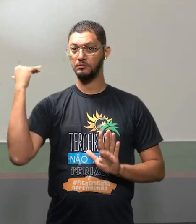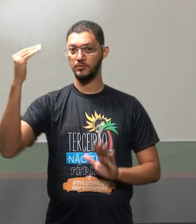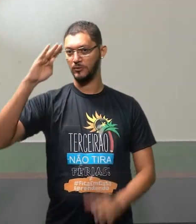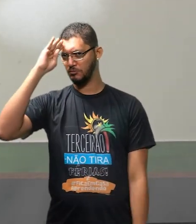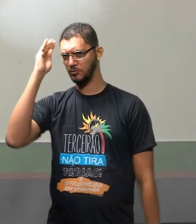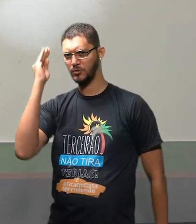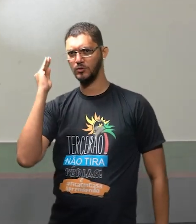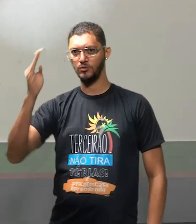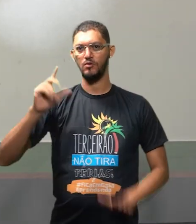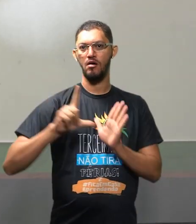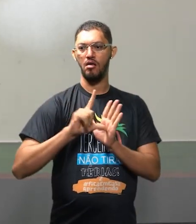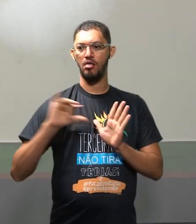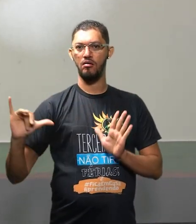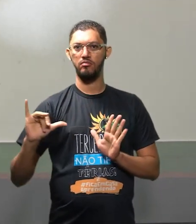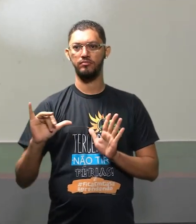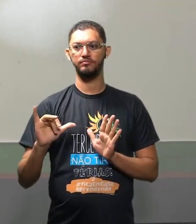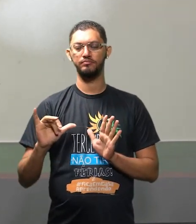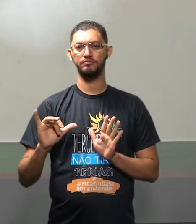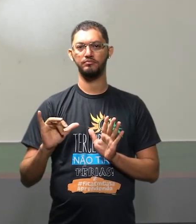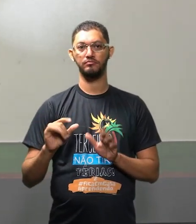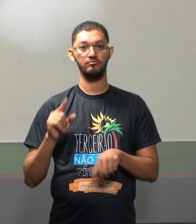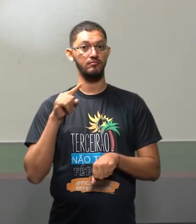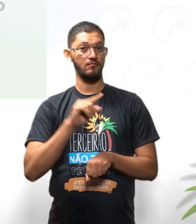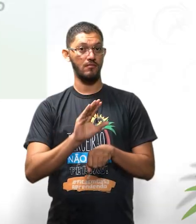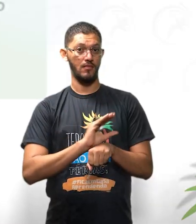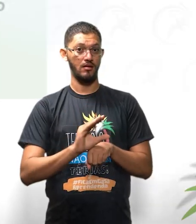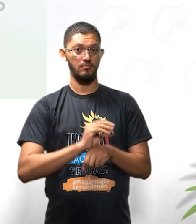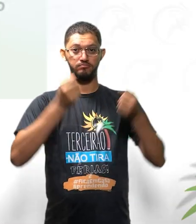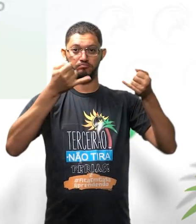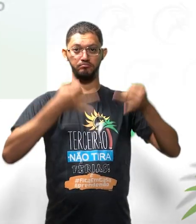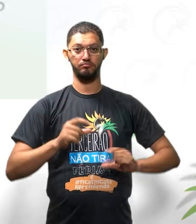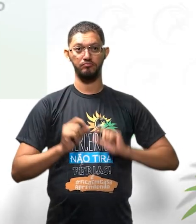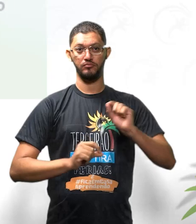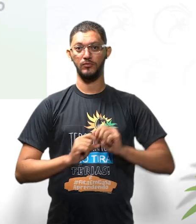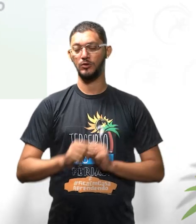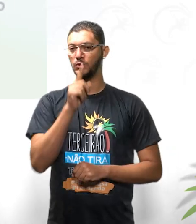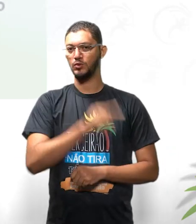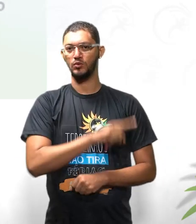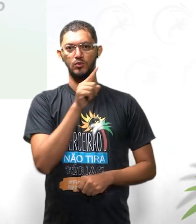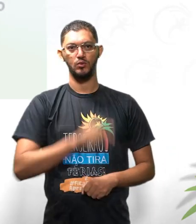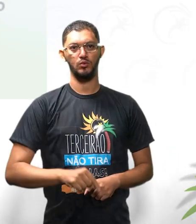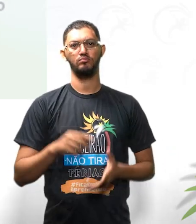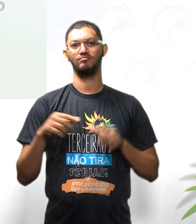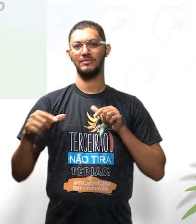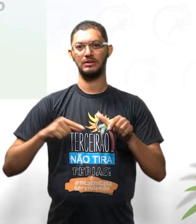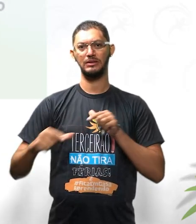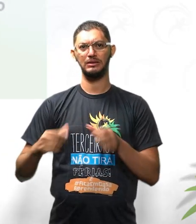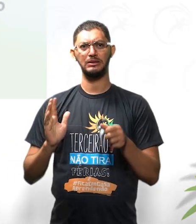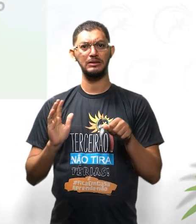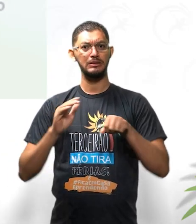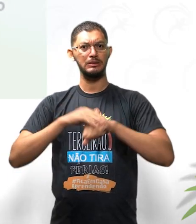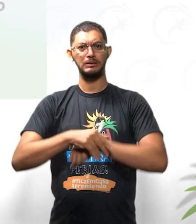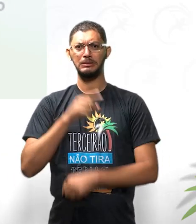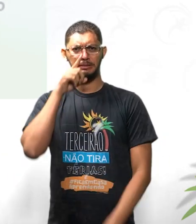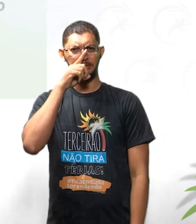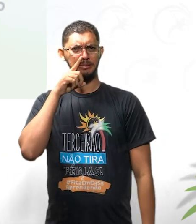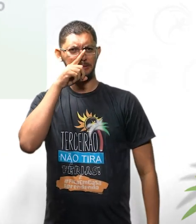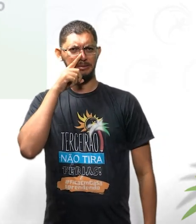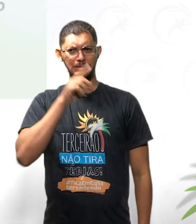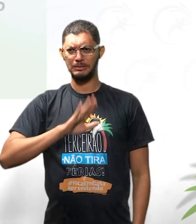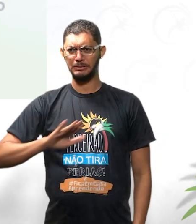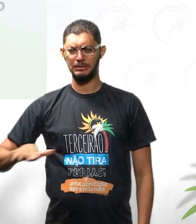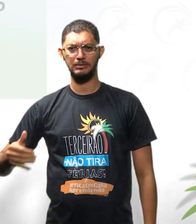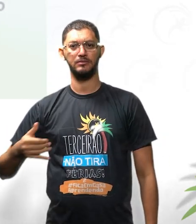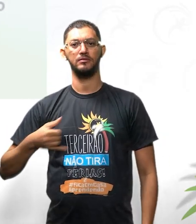principal conjunto de leis. E lá na Constituição diz o seguinte, que é proibido o trabalho noturno, perigoso e insalubre para menores